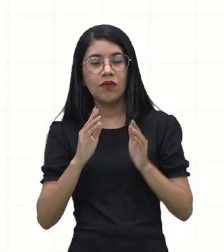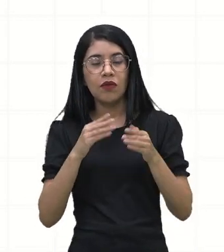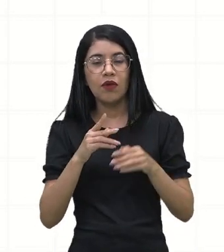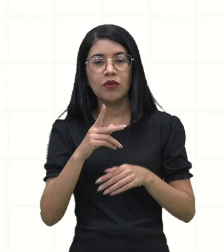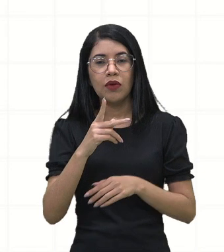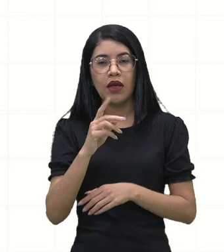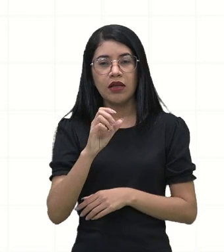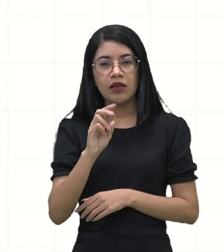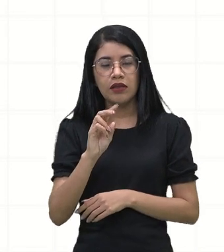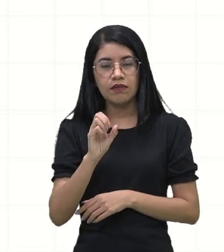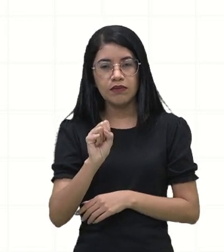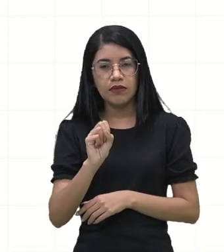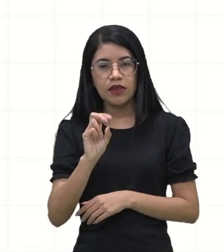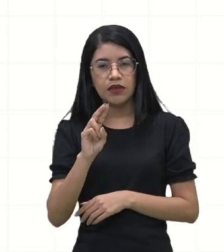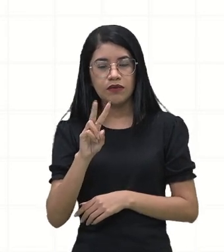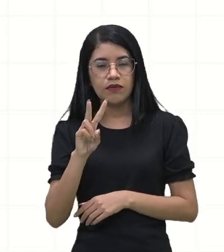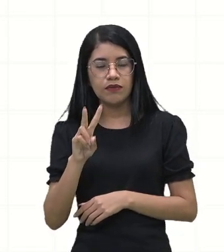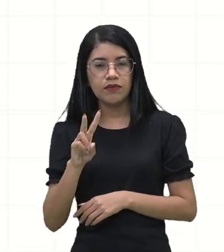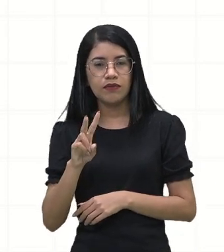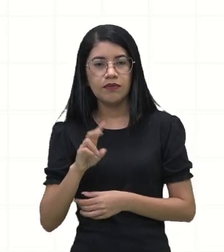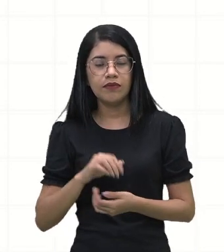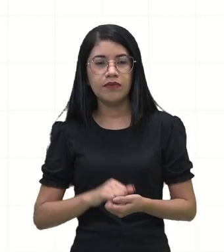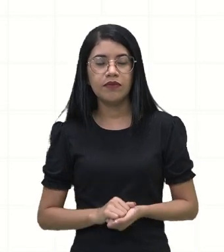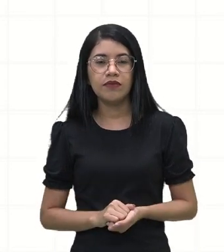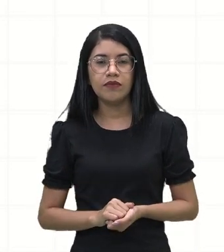500 metros, a SUVs ela tem